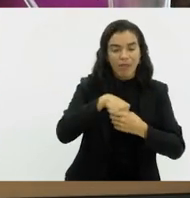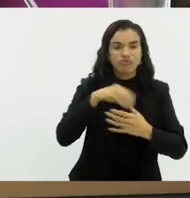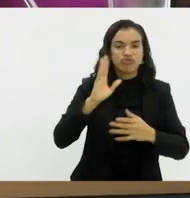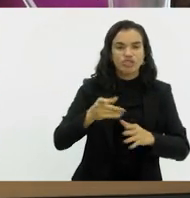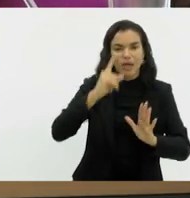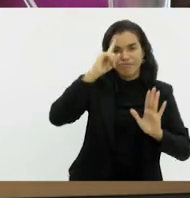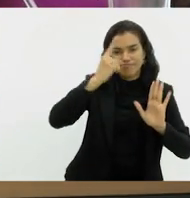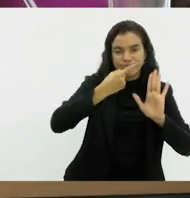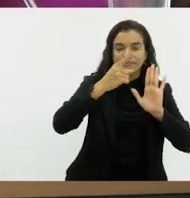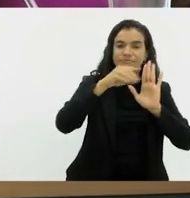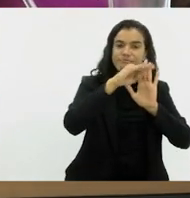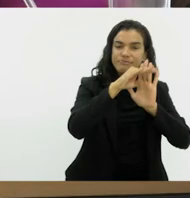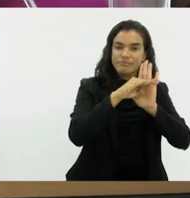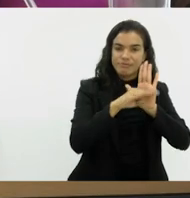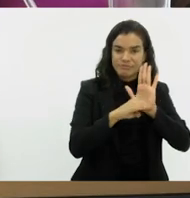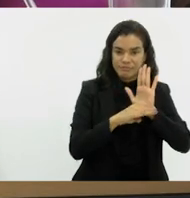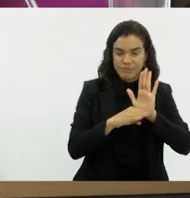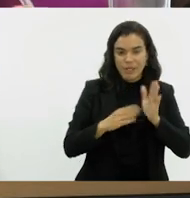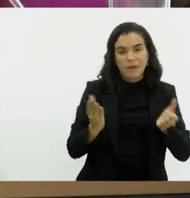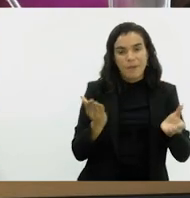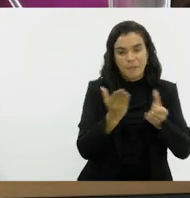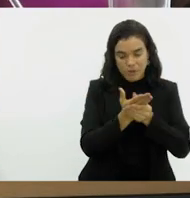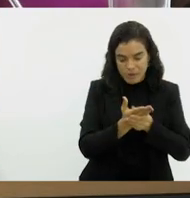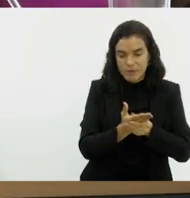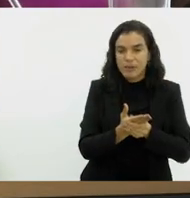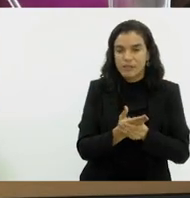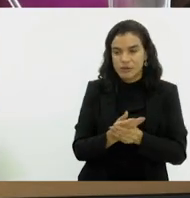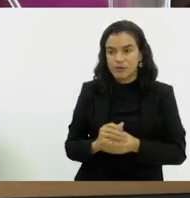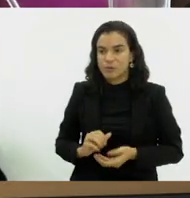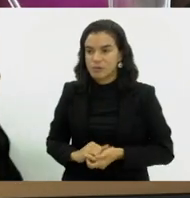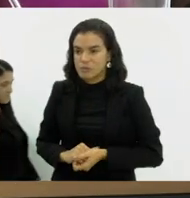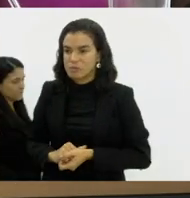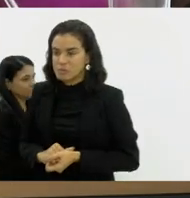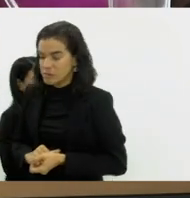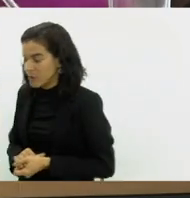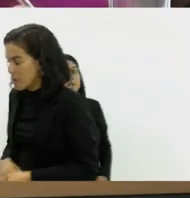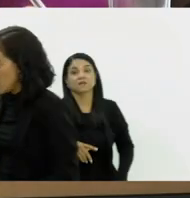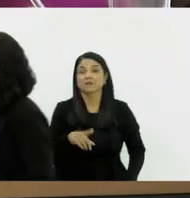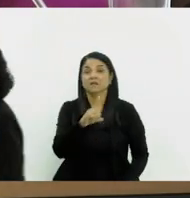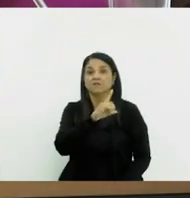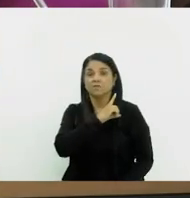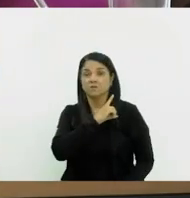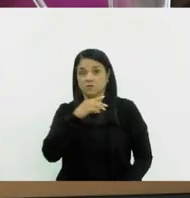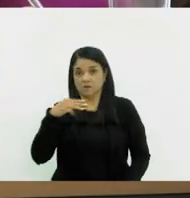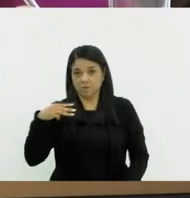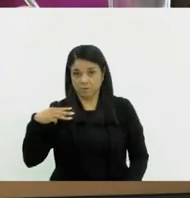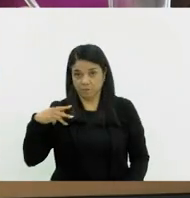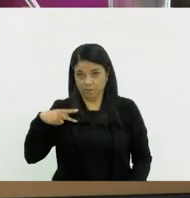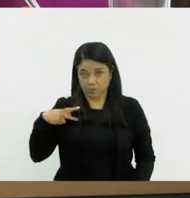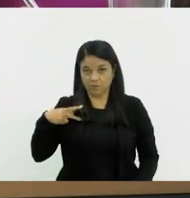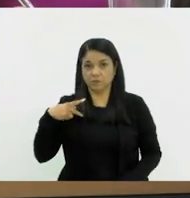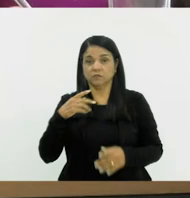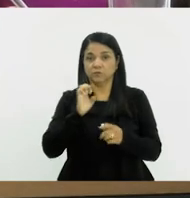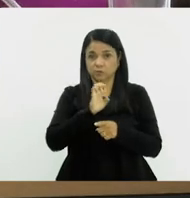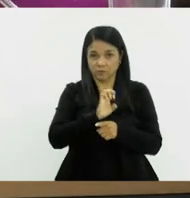estabelecido através da ação que foi movida pela Defensoria Pública do Estado, né,